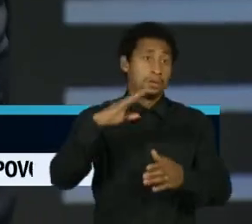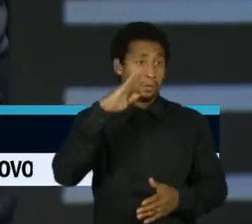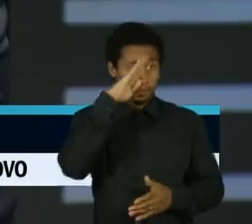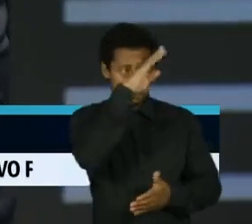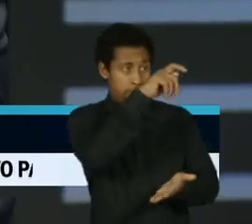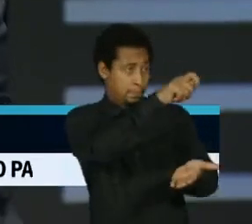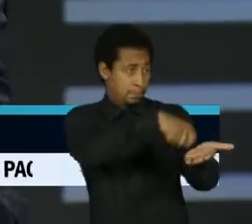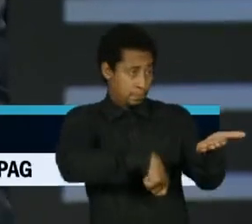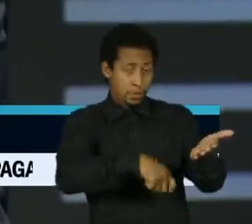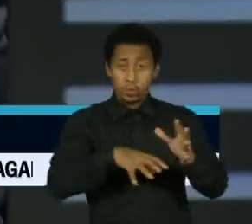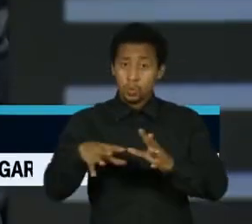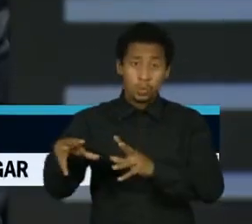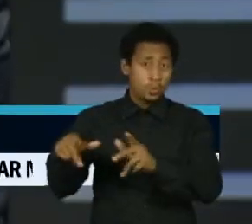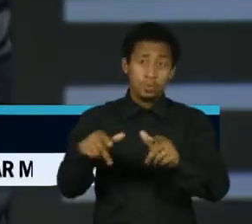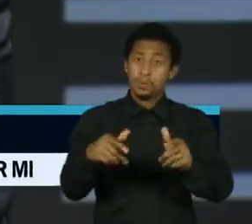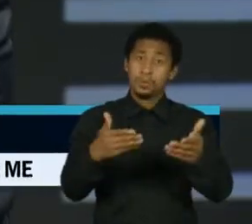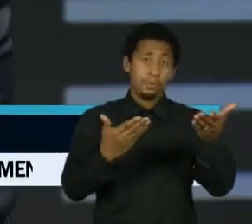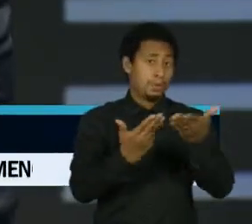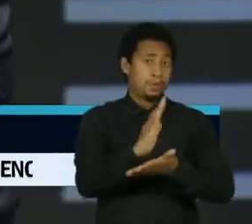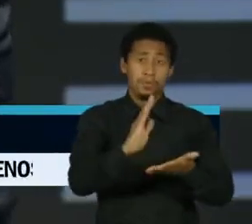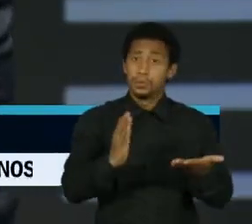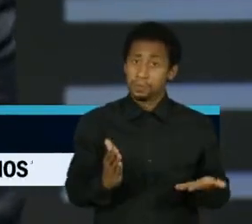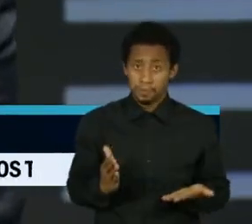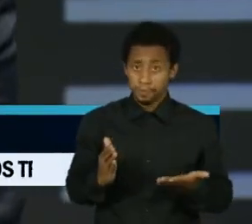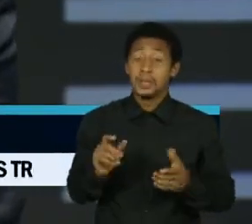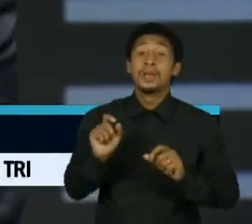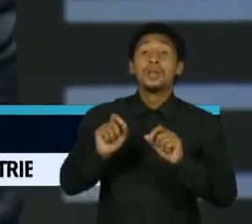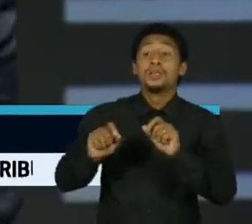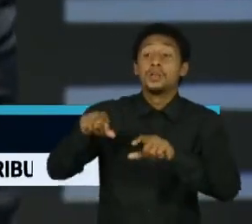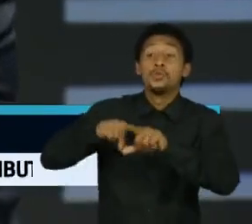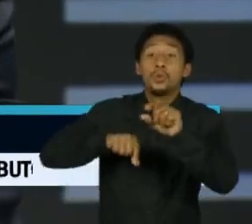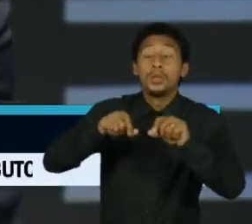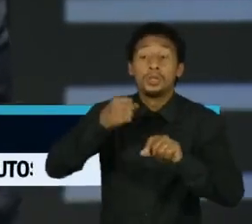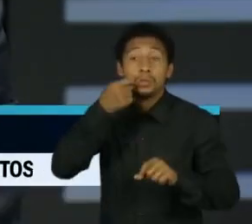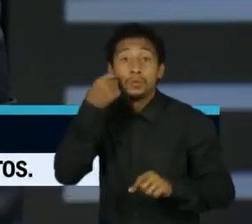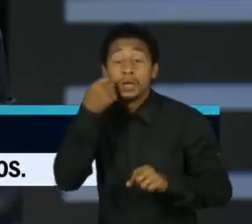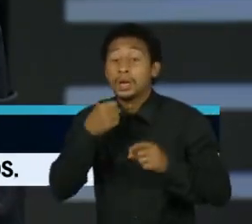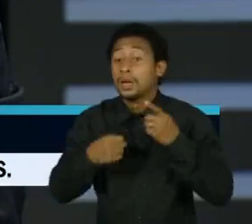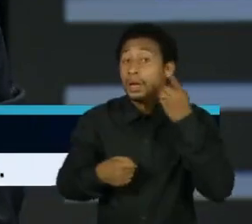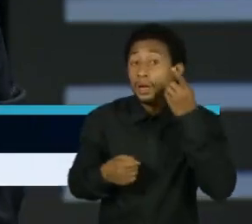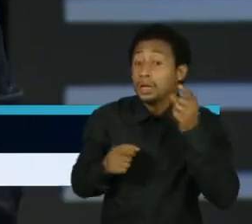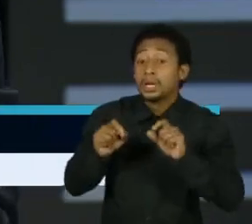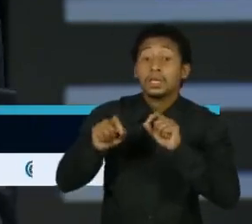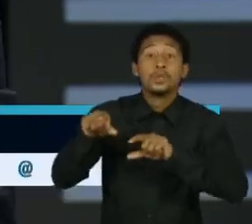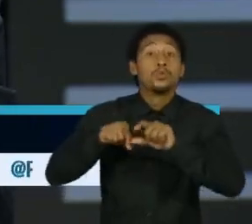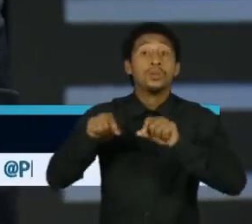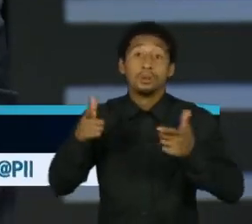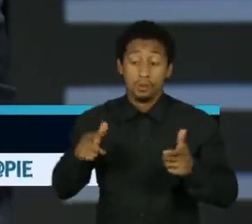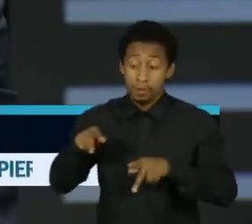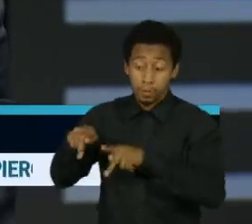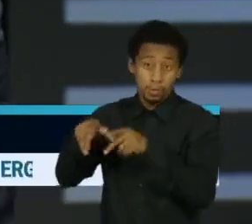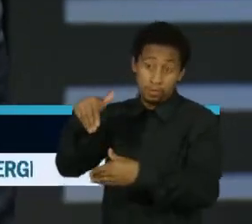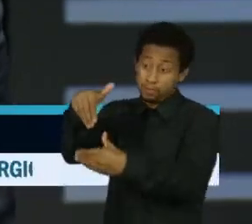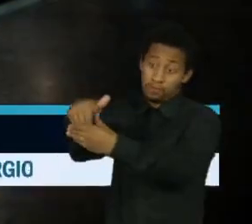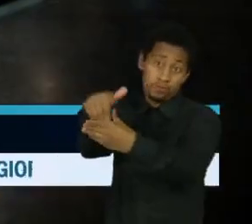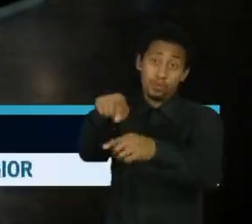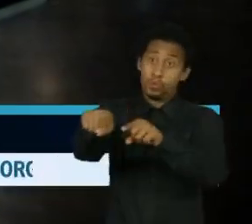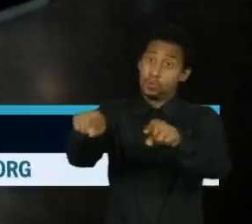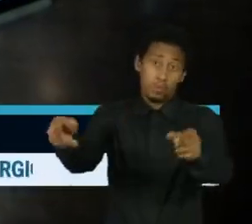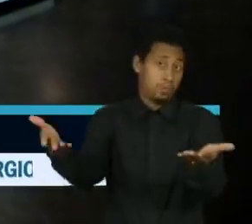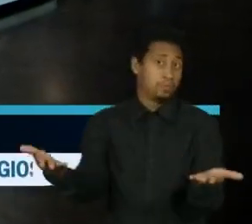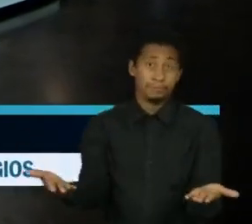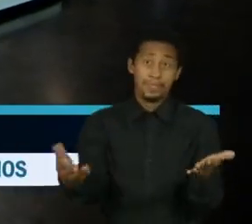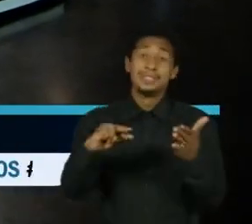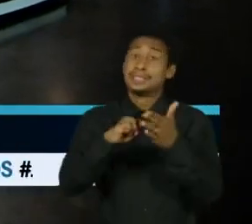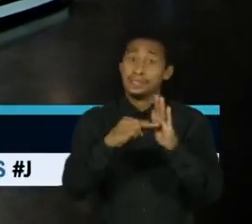foi eleito pelo povo e sancionado pelo poder executivo que amanhã eleito pelo povo você já cumpriu o que tá escrito a construção